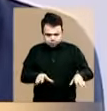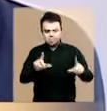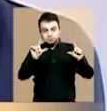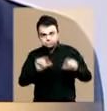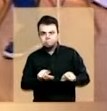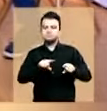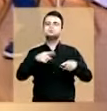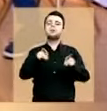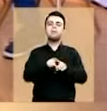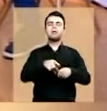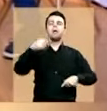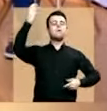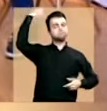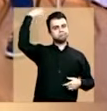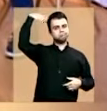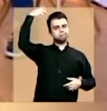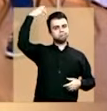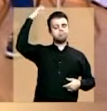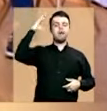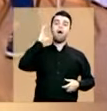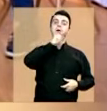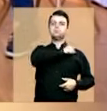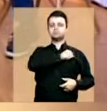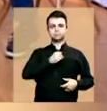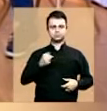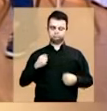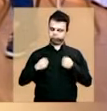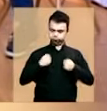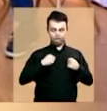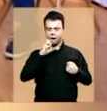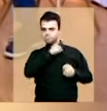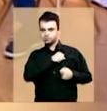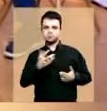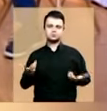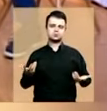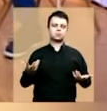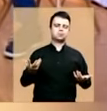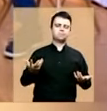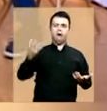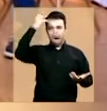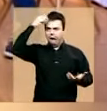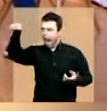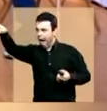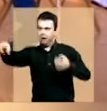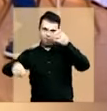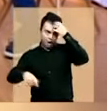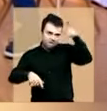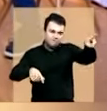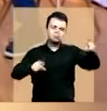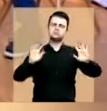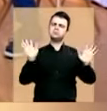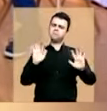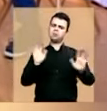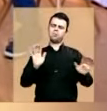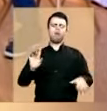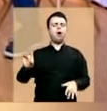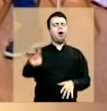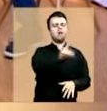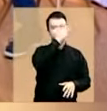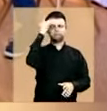litros. Banho rápido, né? Exatamente. Mas pensando em todo o sistema também, acho que não pode só culpar uma parte, né? Eu acho